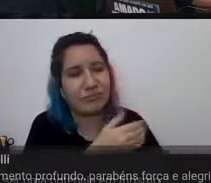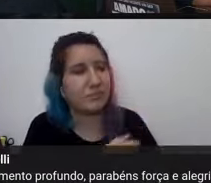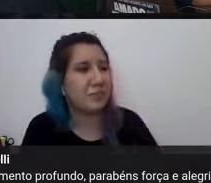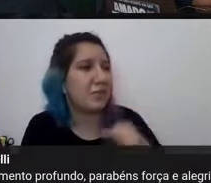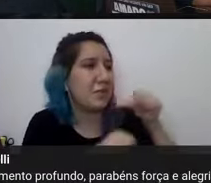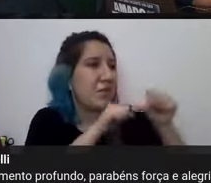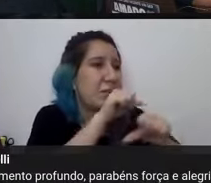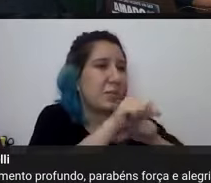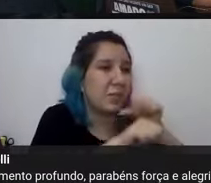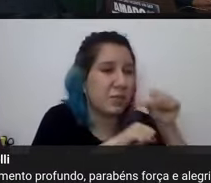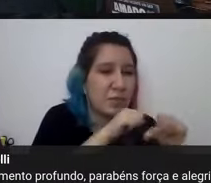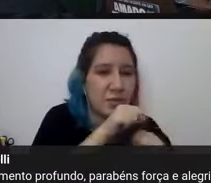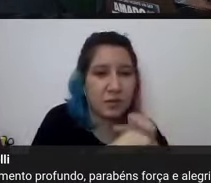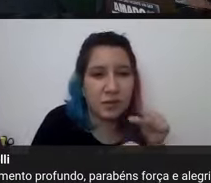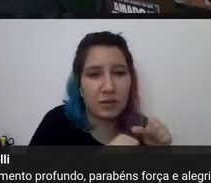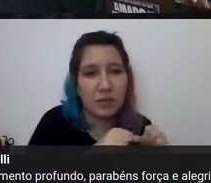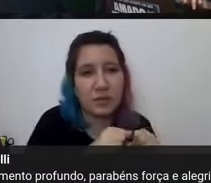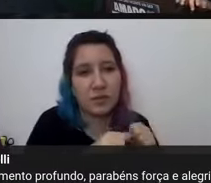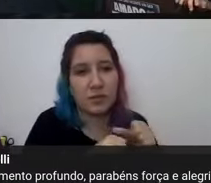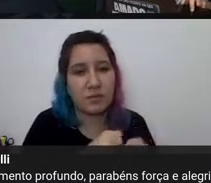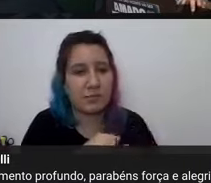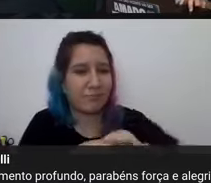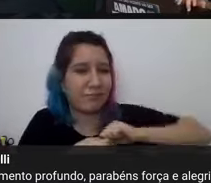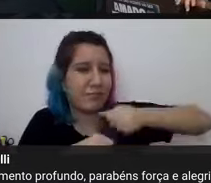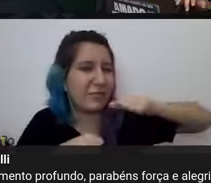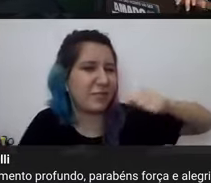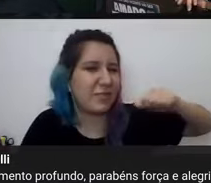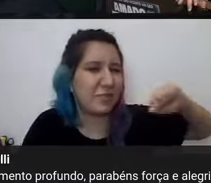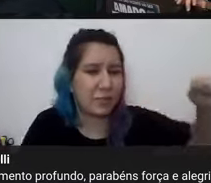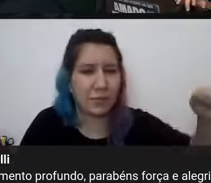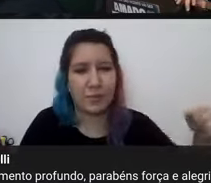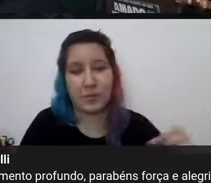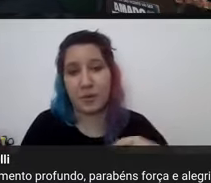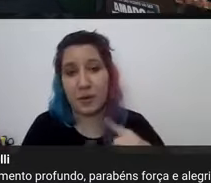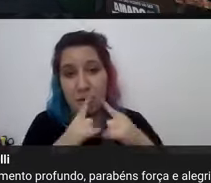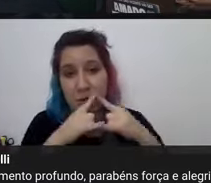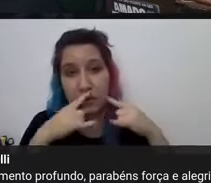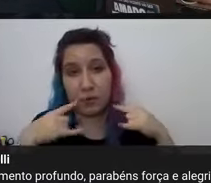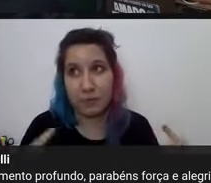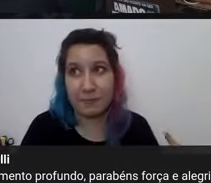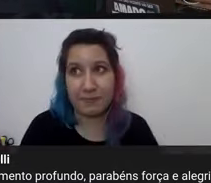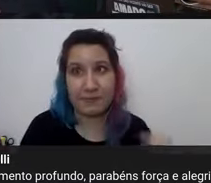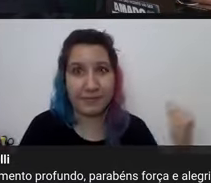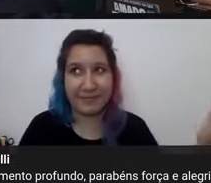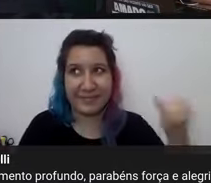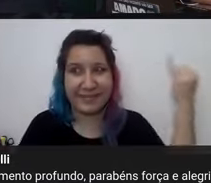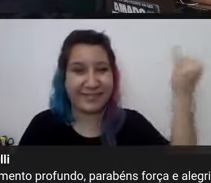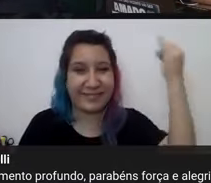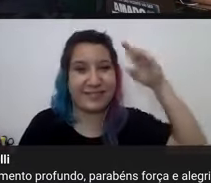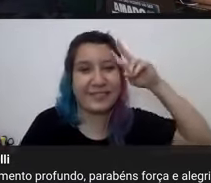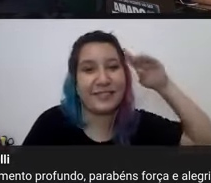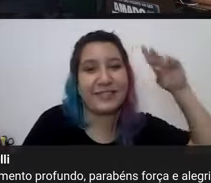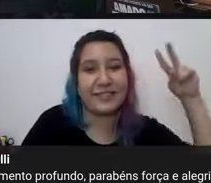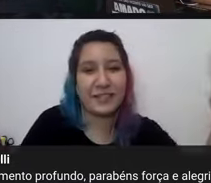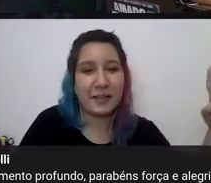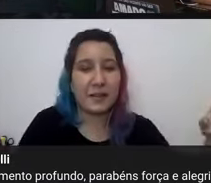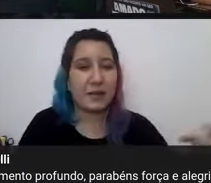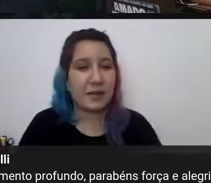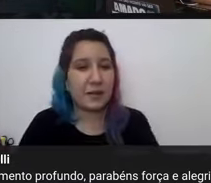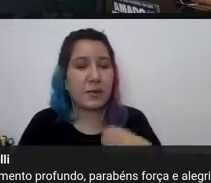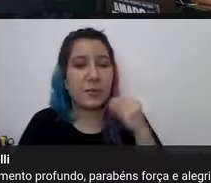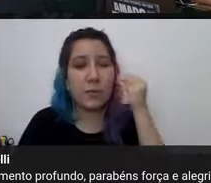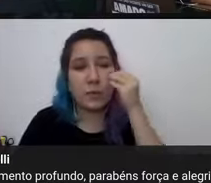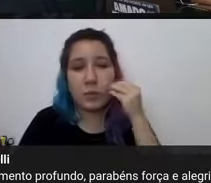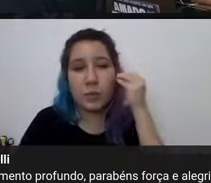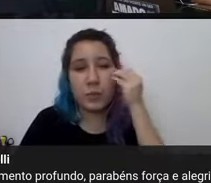reforma do Ipupiara. O Ipupiara é uma das grandes lendas de São Vicente. As pessoas buscam, como falei, buscam experiência, as pessoas